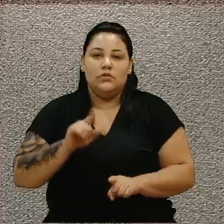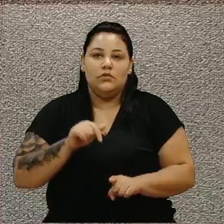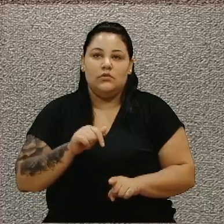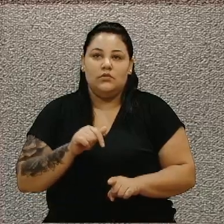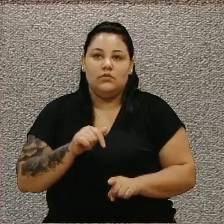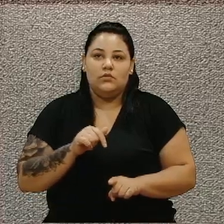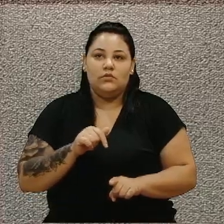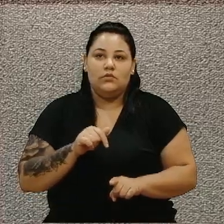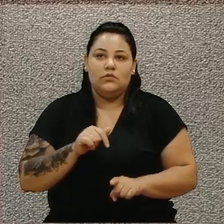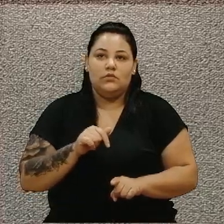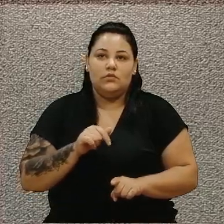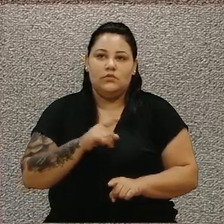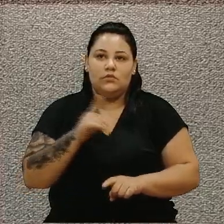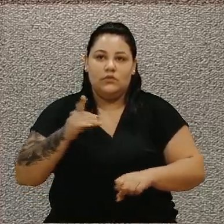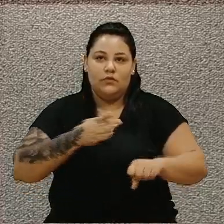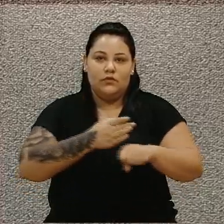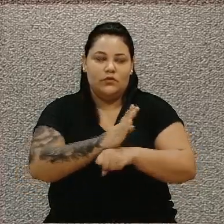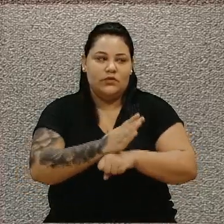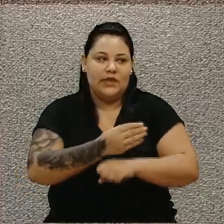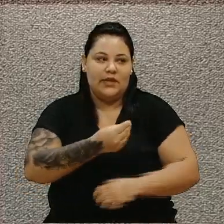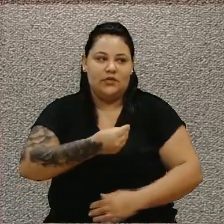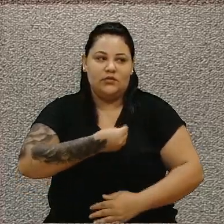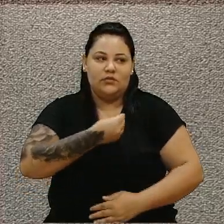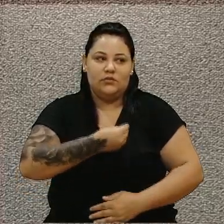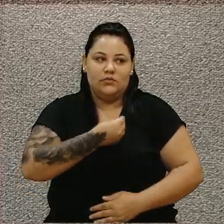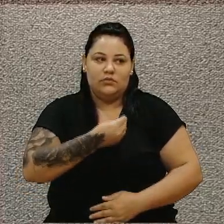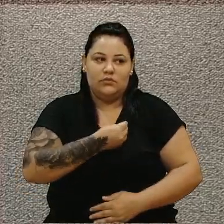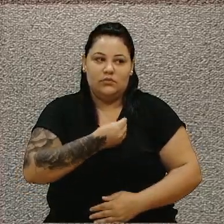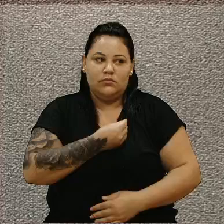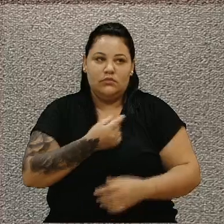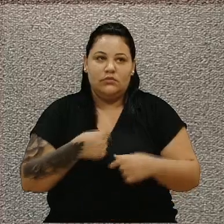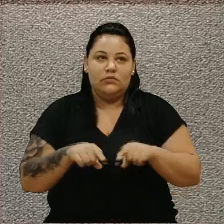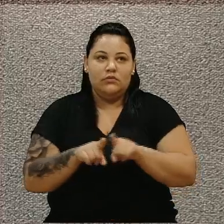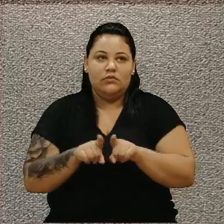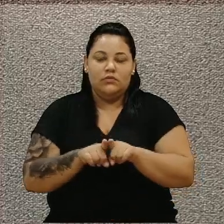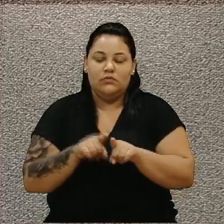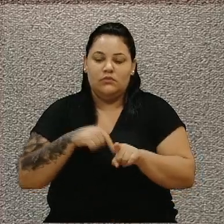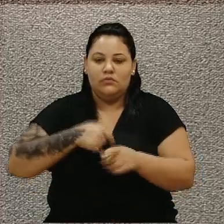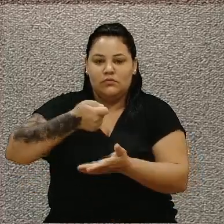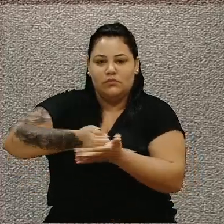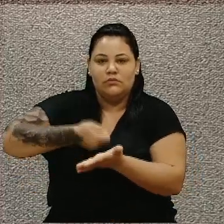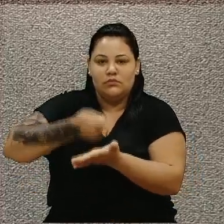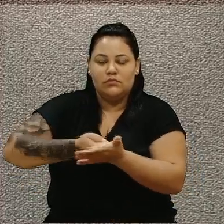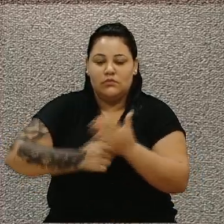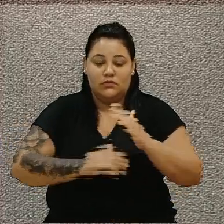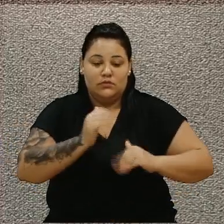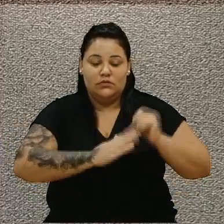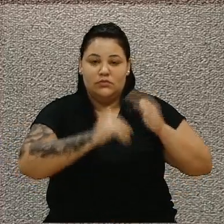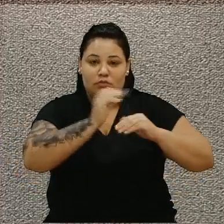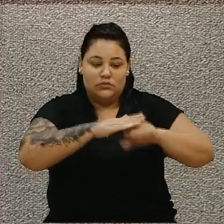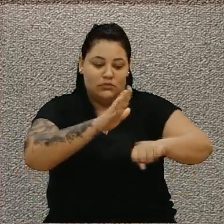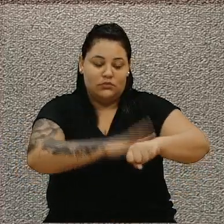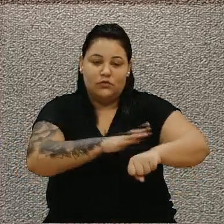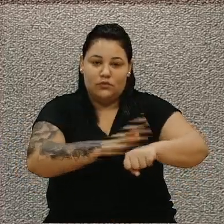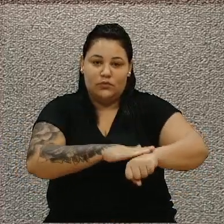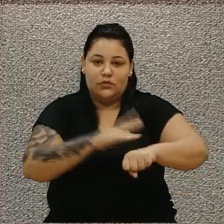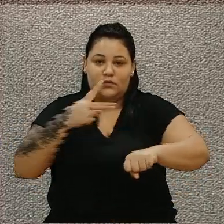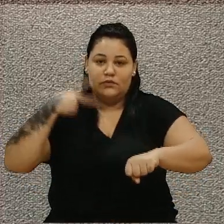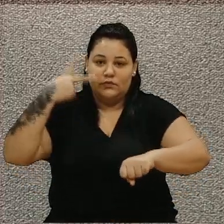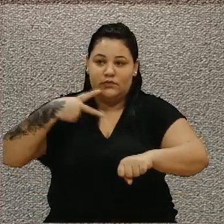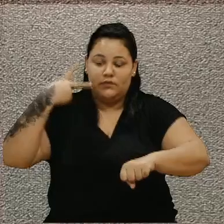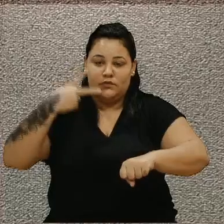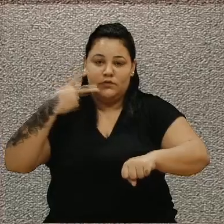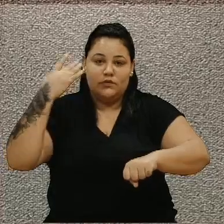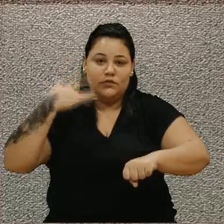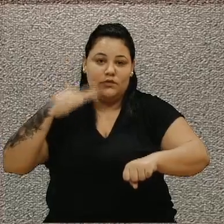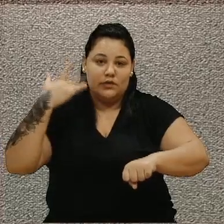aqui são a favor da vida. E eu sou a favor da vida. Eu tentei construir, quando a vereadora Andressa solicitou para nós